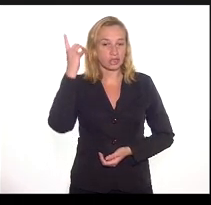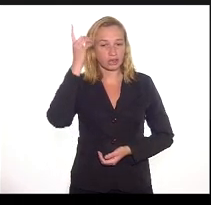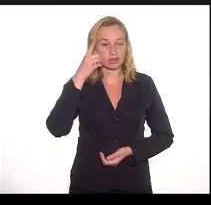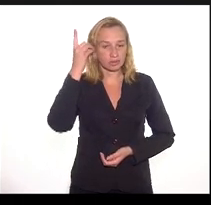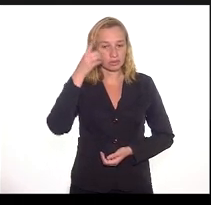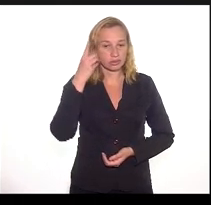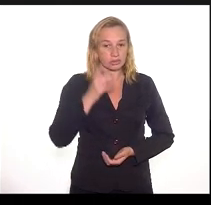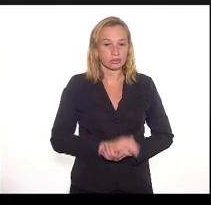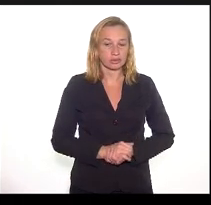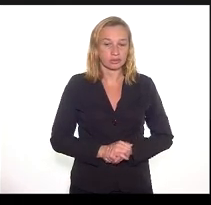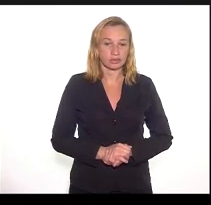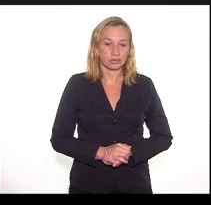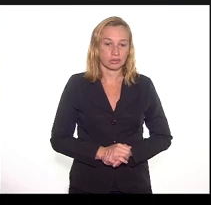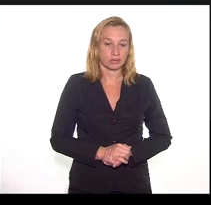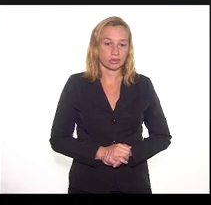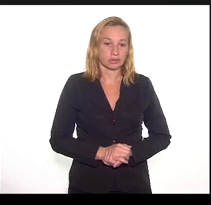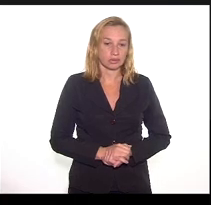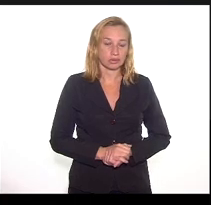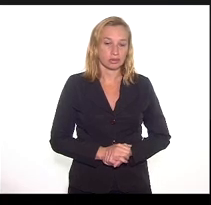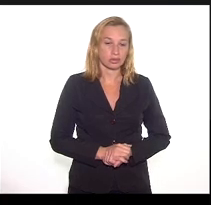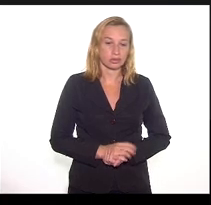Para emitir parecer. Amorim.